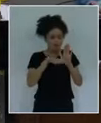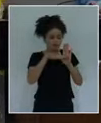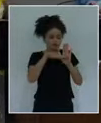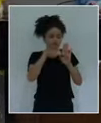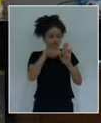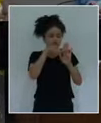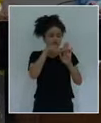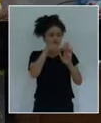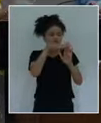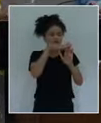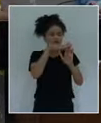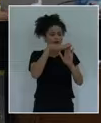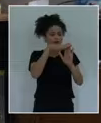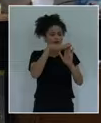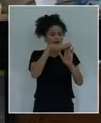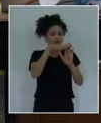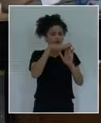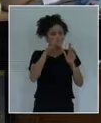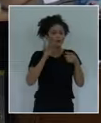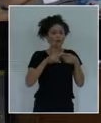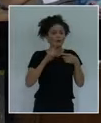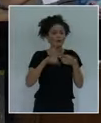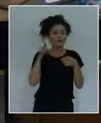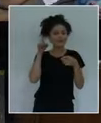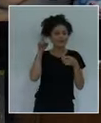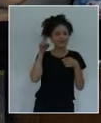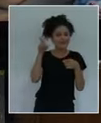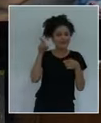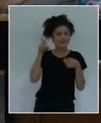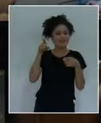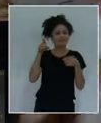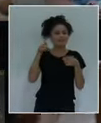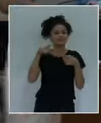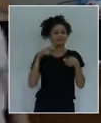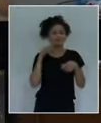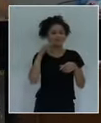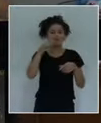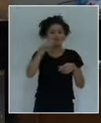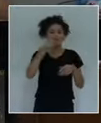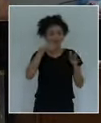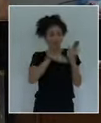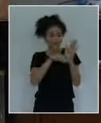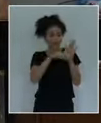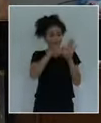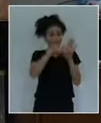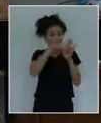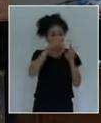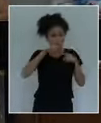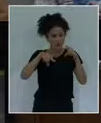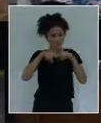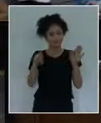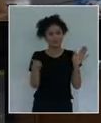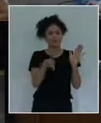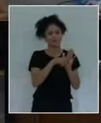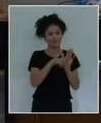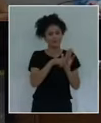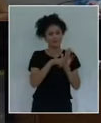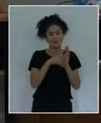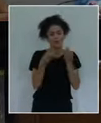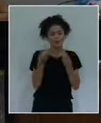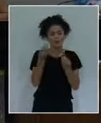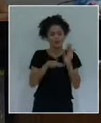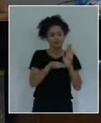Rio Piranga, através das telemétricas, que eles têm essas informações para a gente, além das ligações que a gente faz